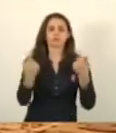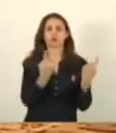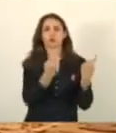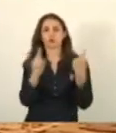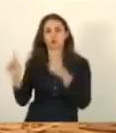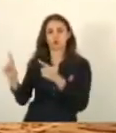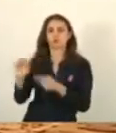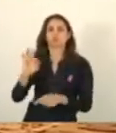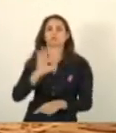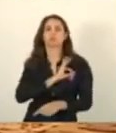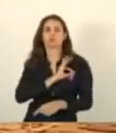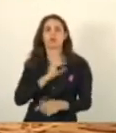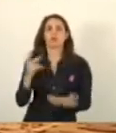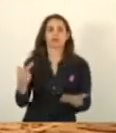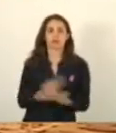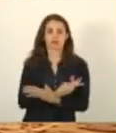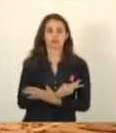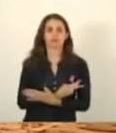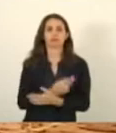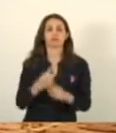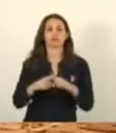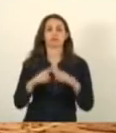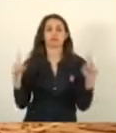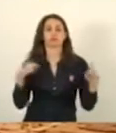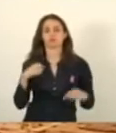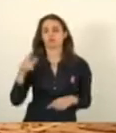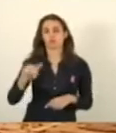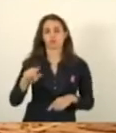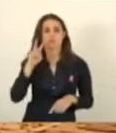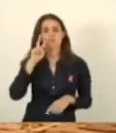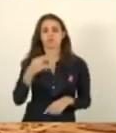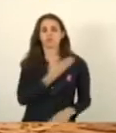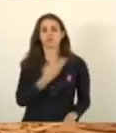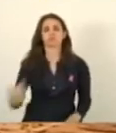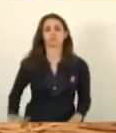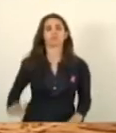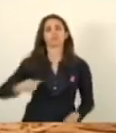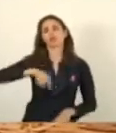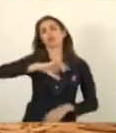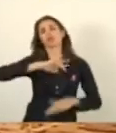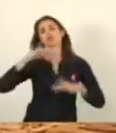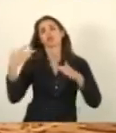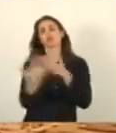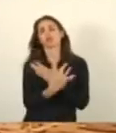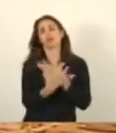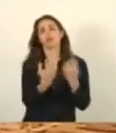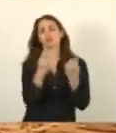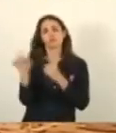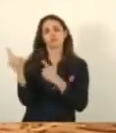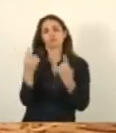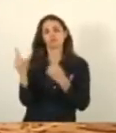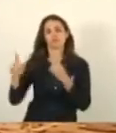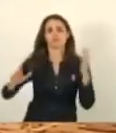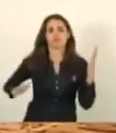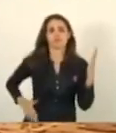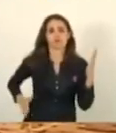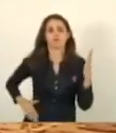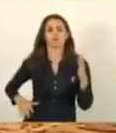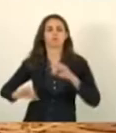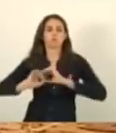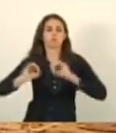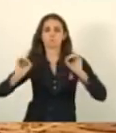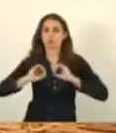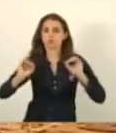policial que errou de fato, né? Mas eu nunca vi o governador ir para as redes sociais dele para atacar a bandidagem, a